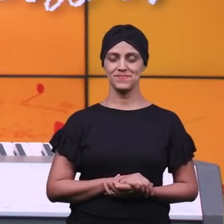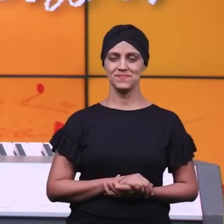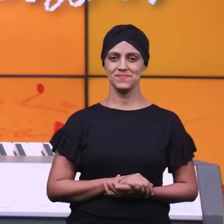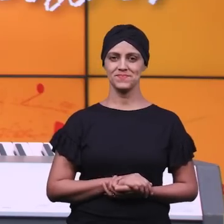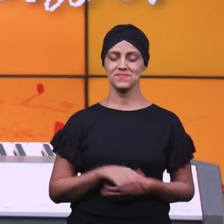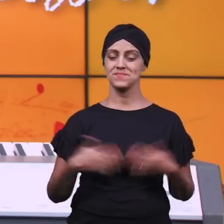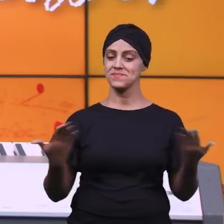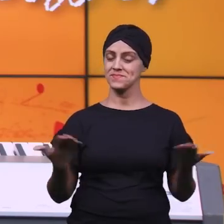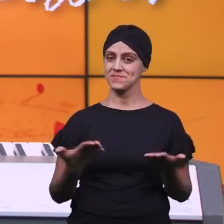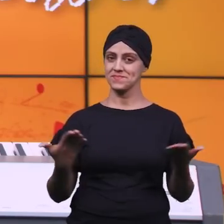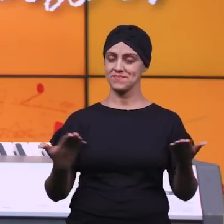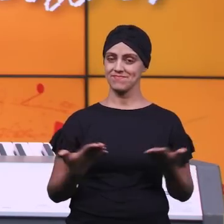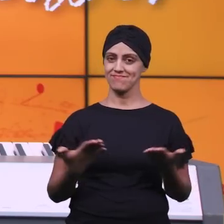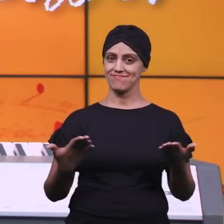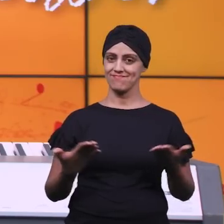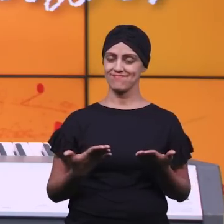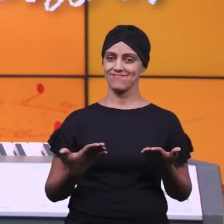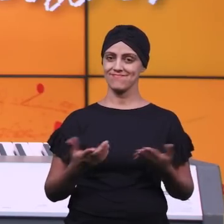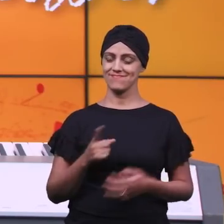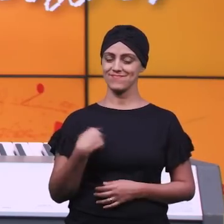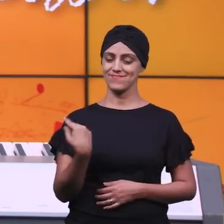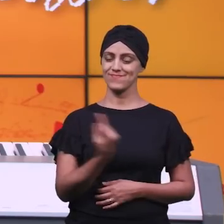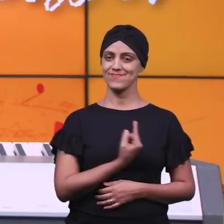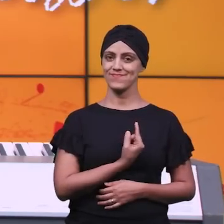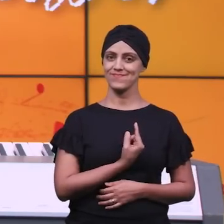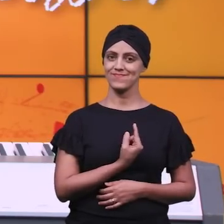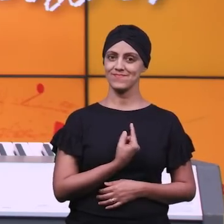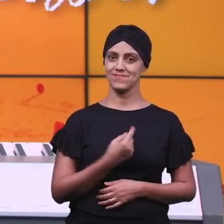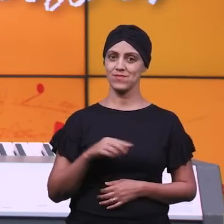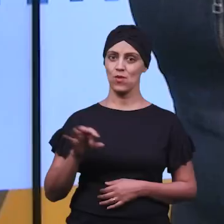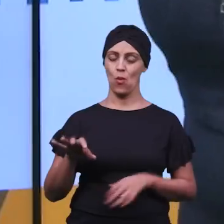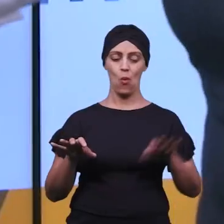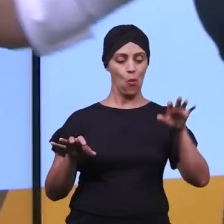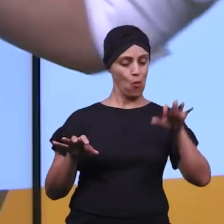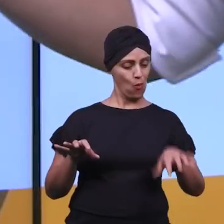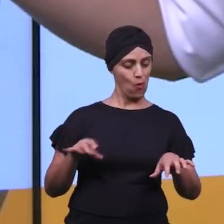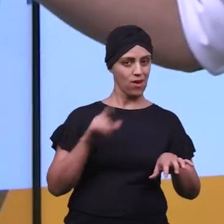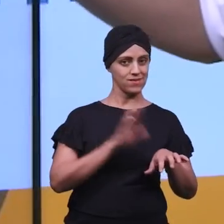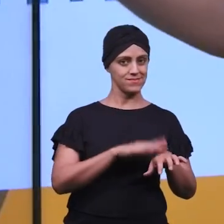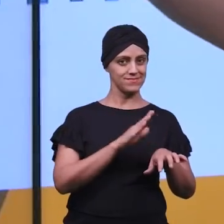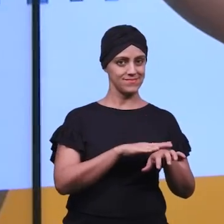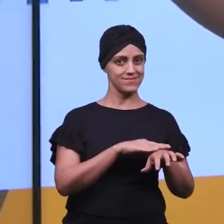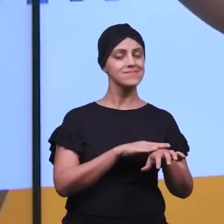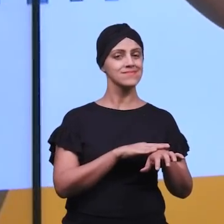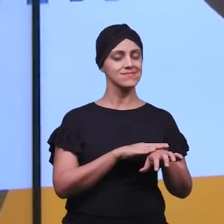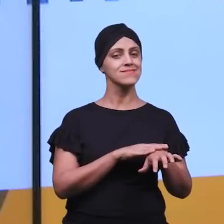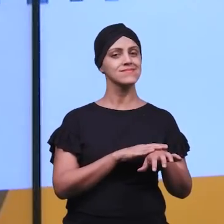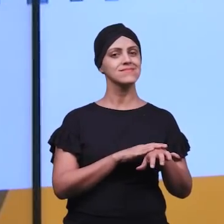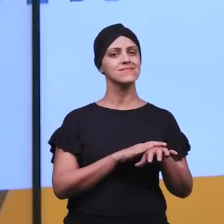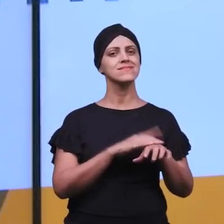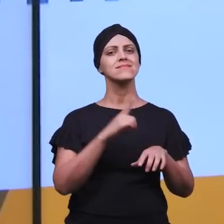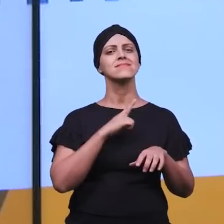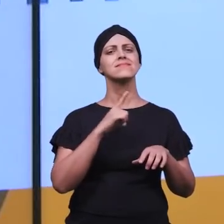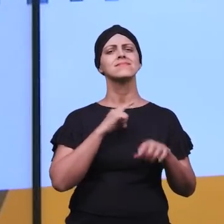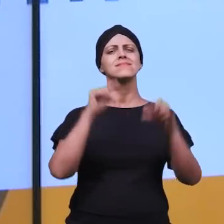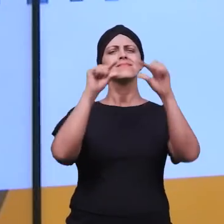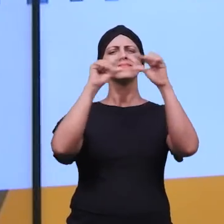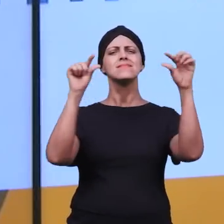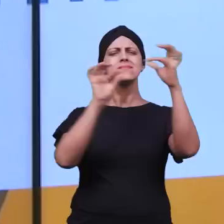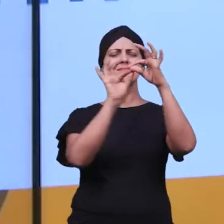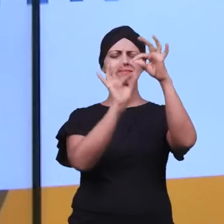Certo? Agora, nós vamos colocar o acorde. A cifra está indicando